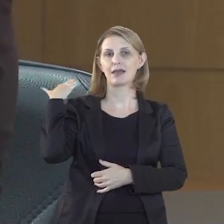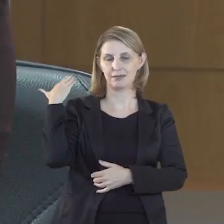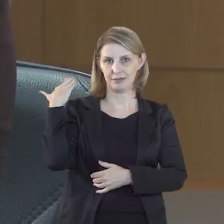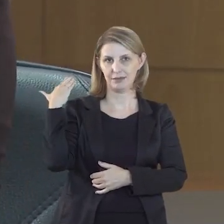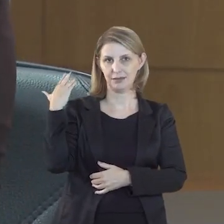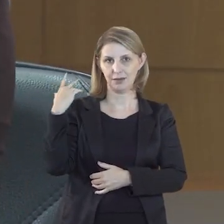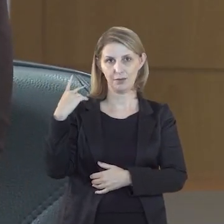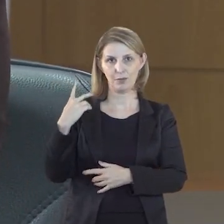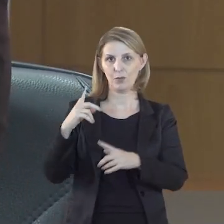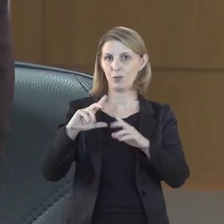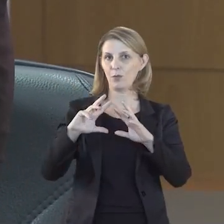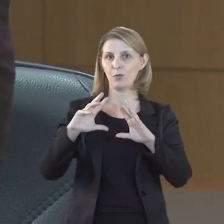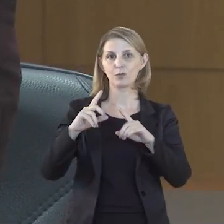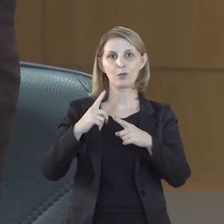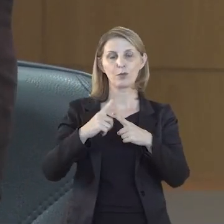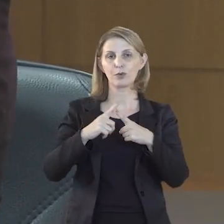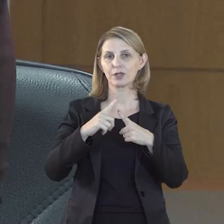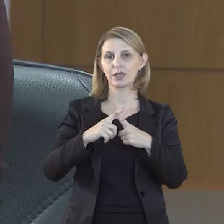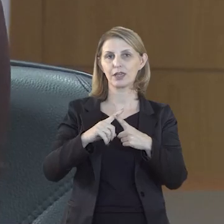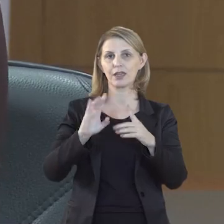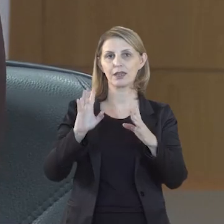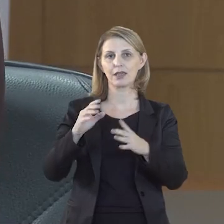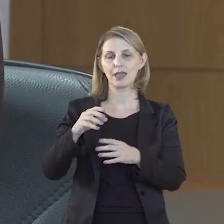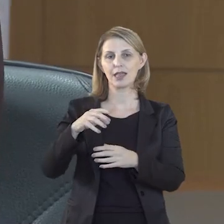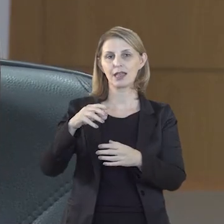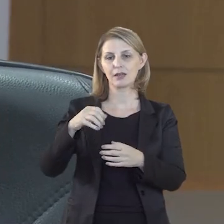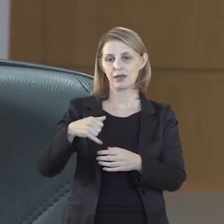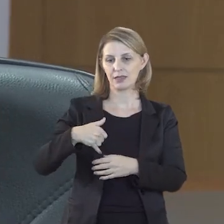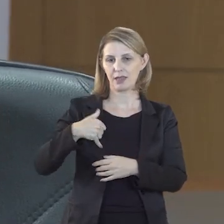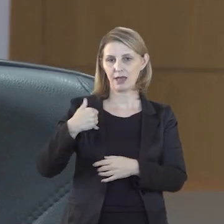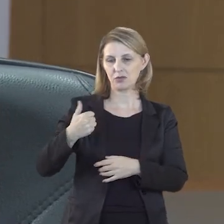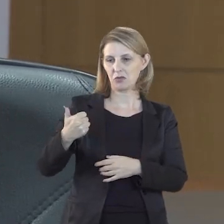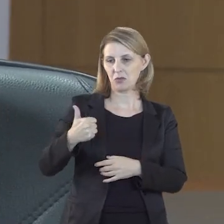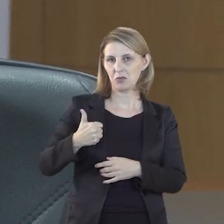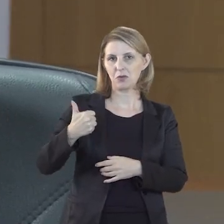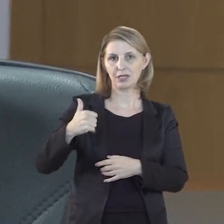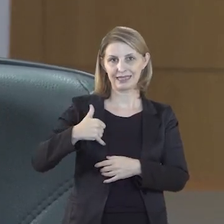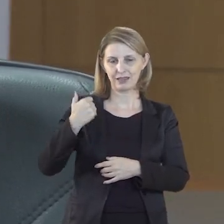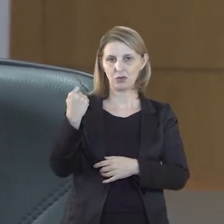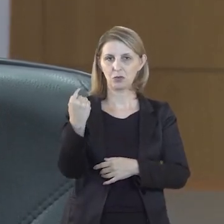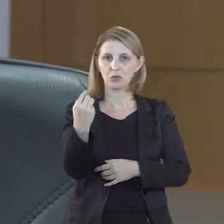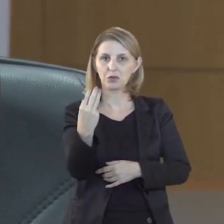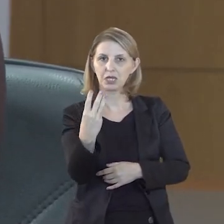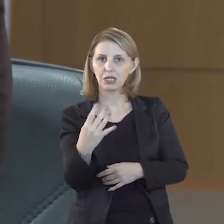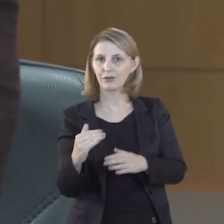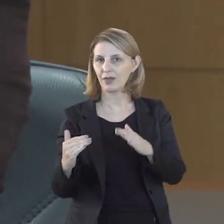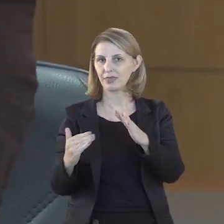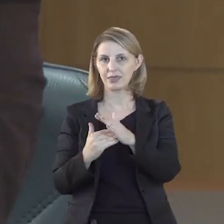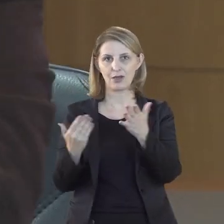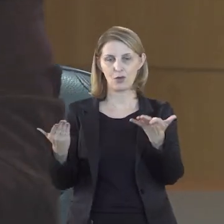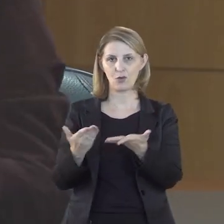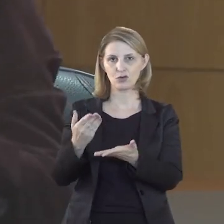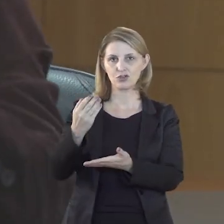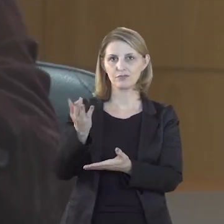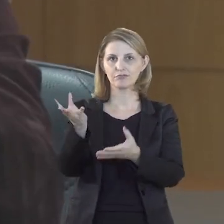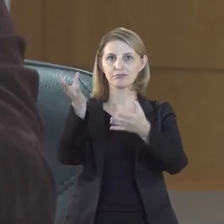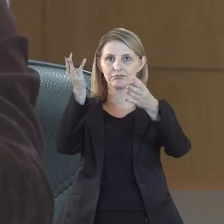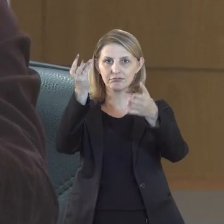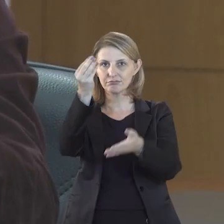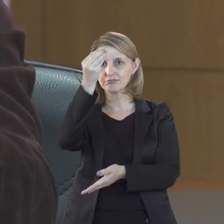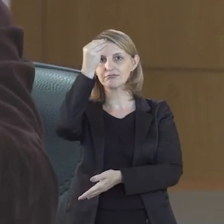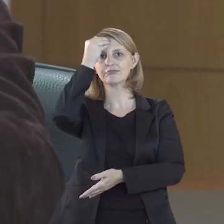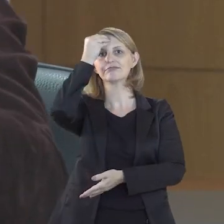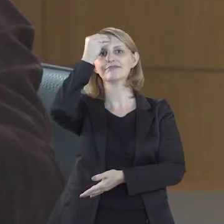possível acessar as suas histórias, porque todas as suas idades estão aí, né? O que eu quero provocar para